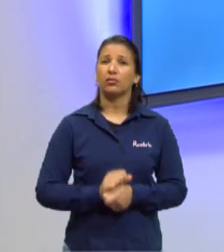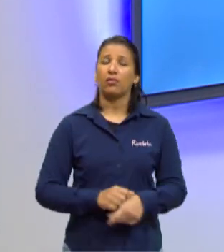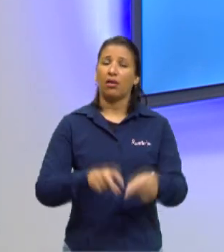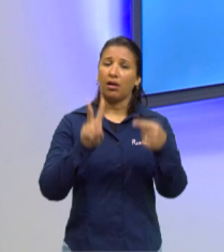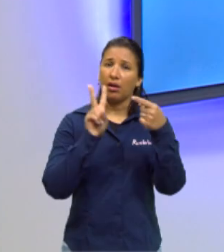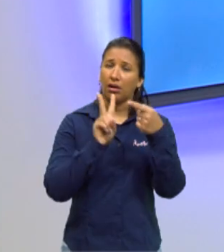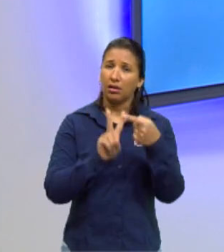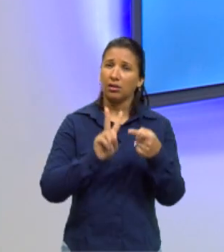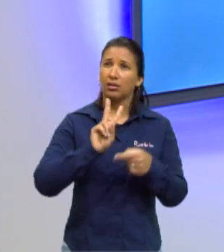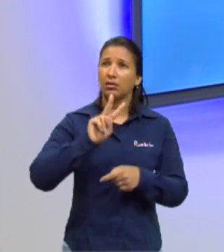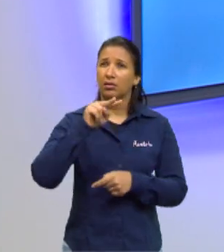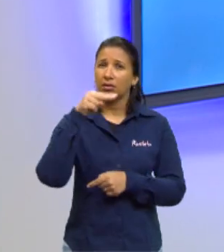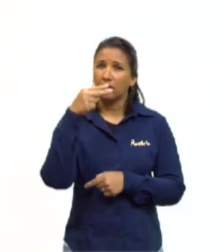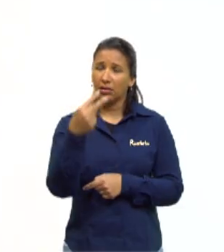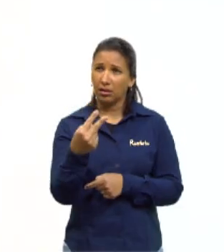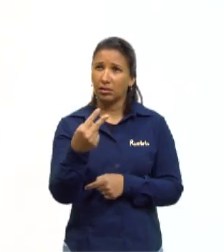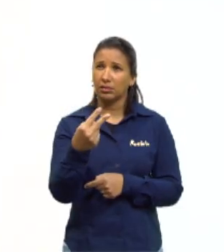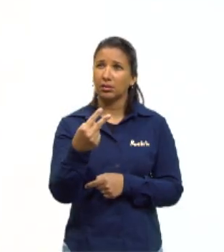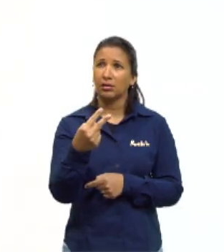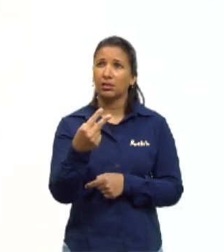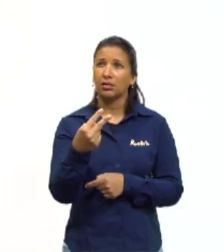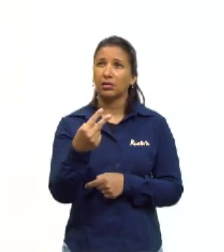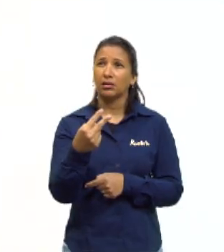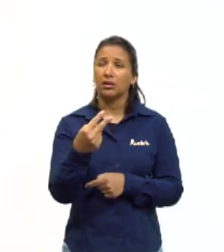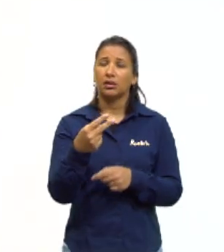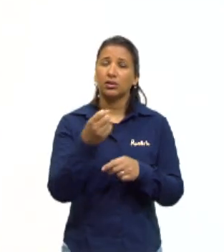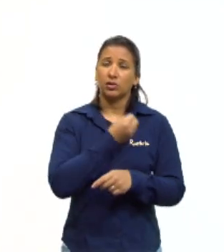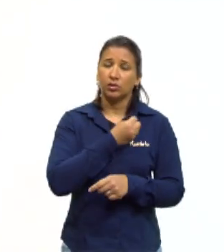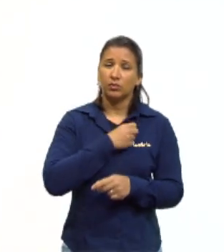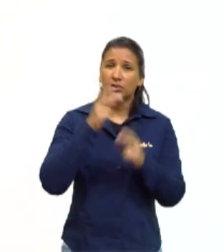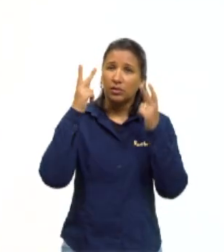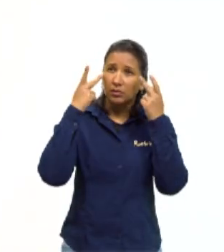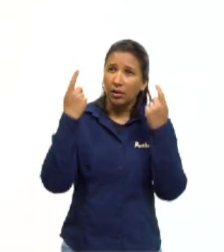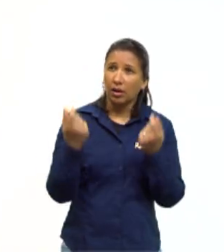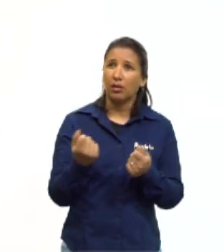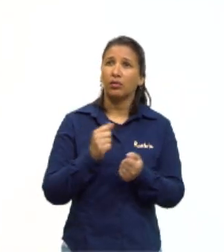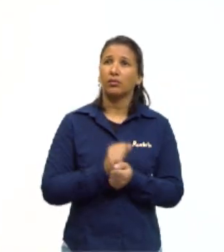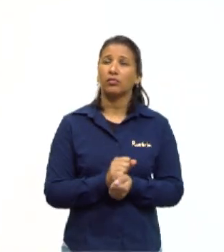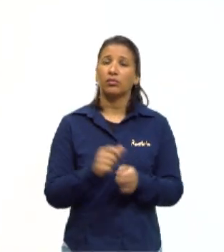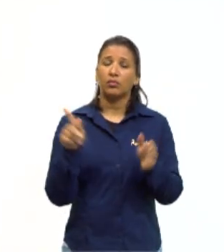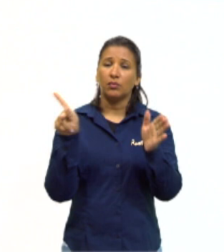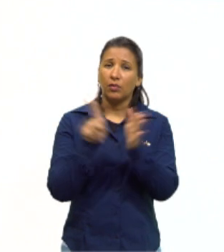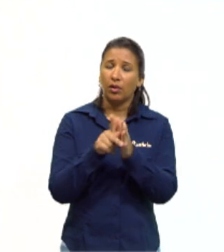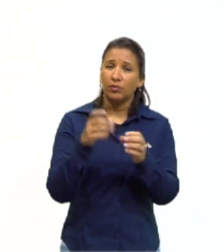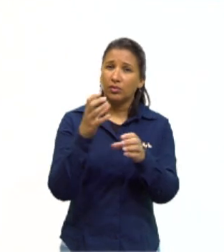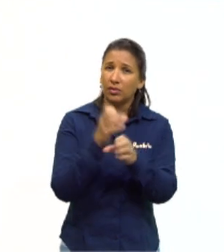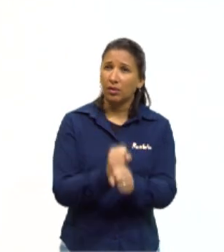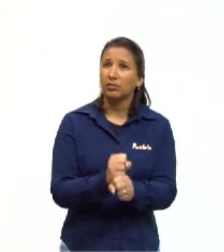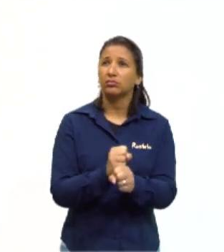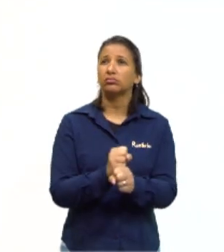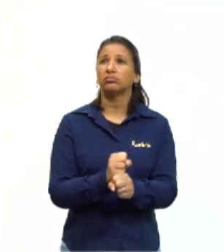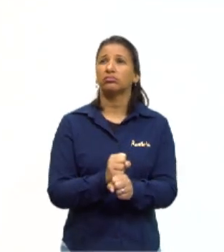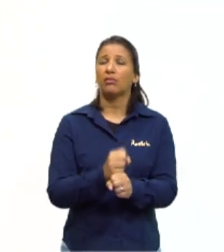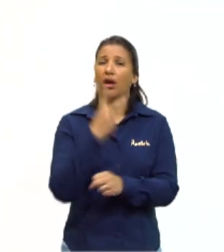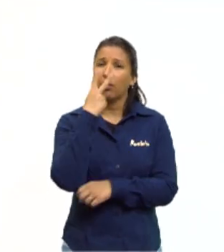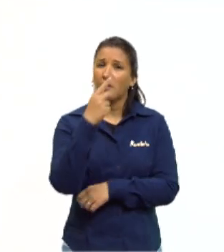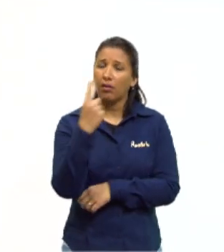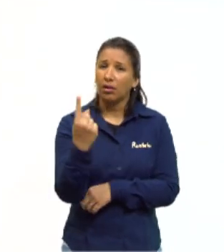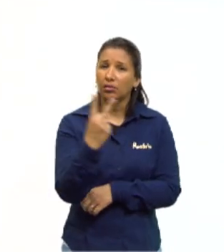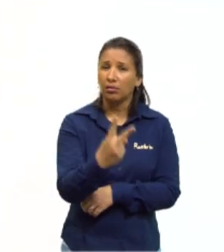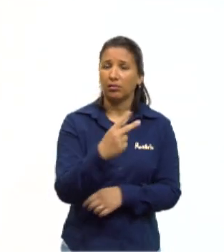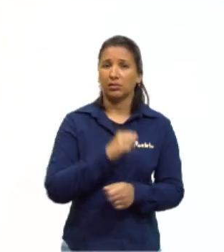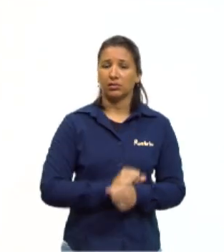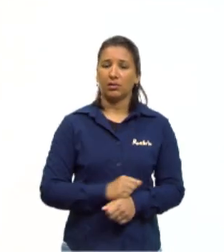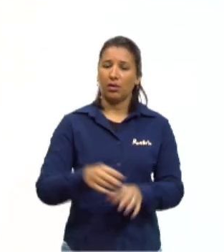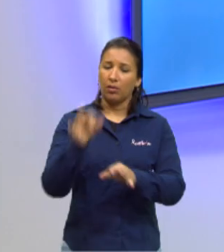natural somada com o próprio número é igual a 12. Que número é esse? Monta a